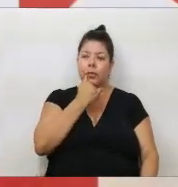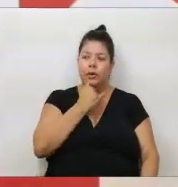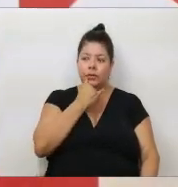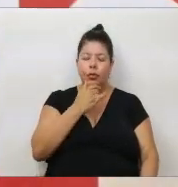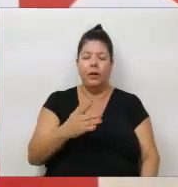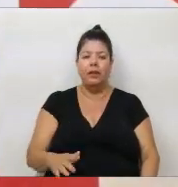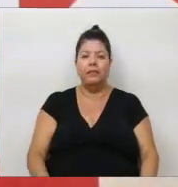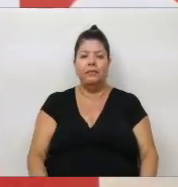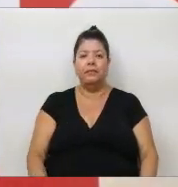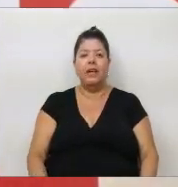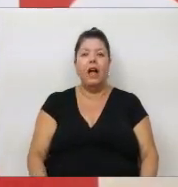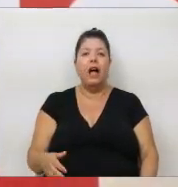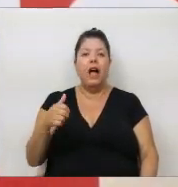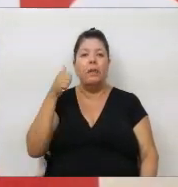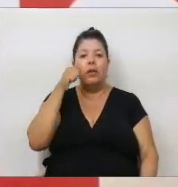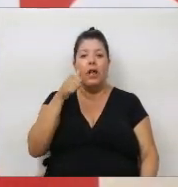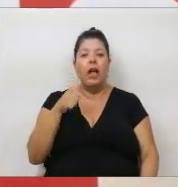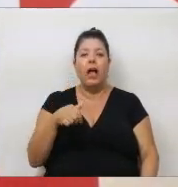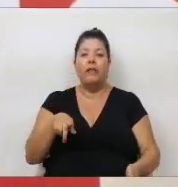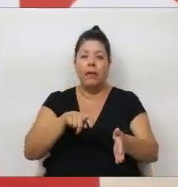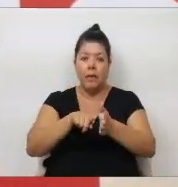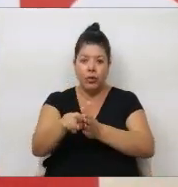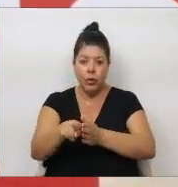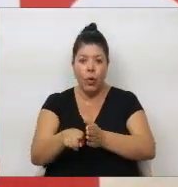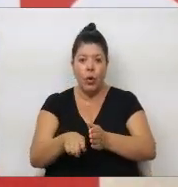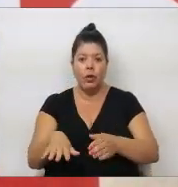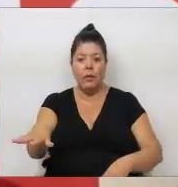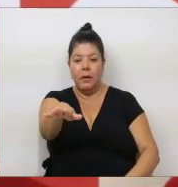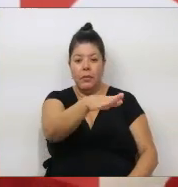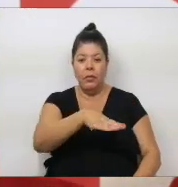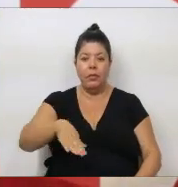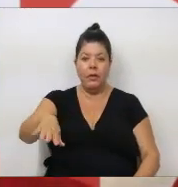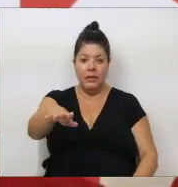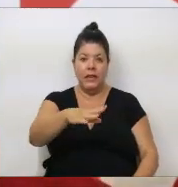fica tu perguntou sobre mobilidade urbana e sobre...